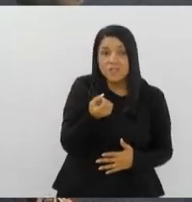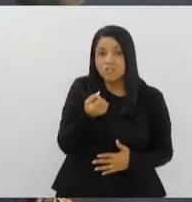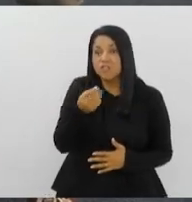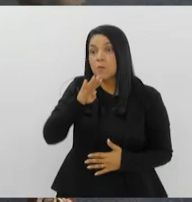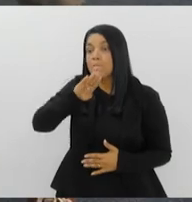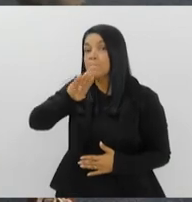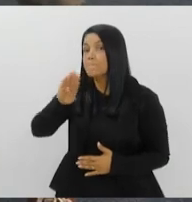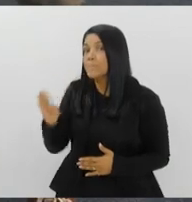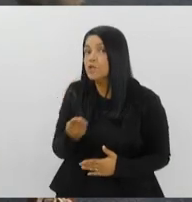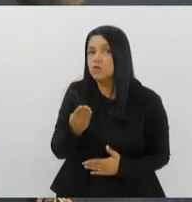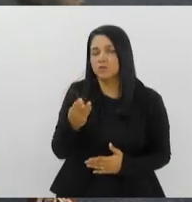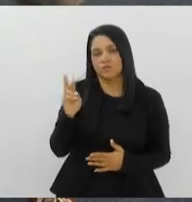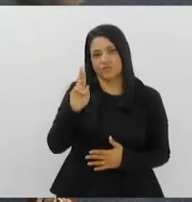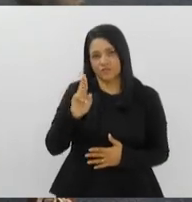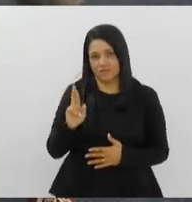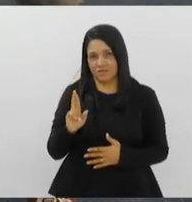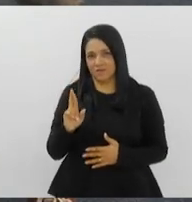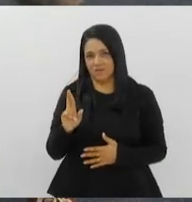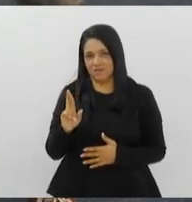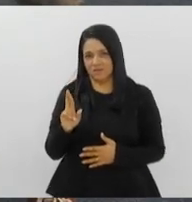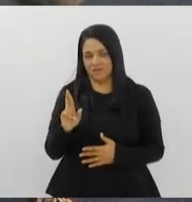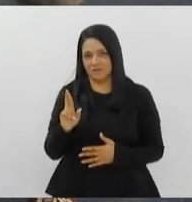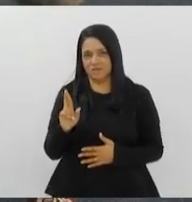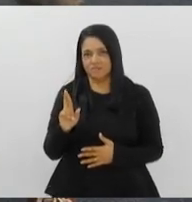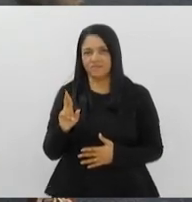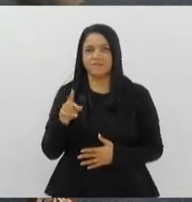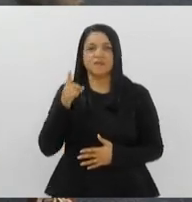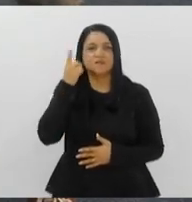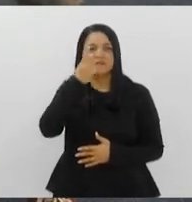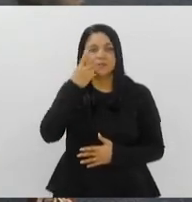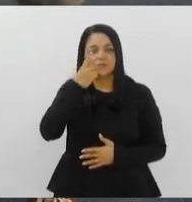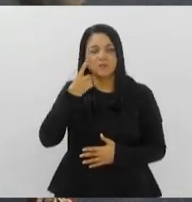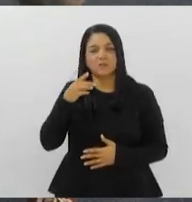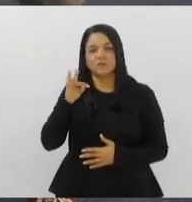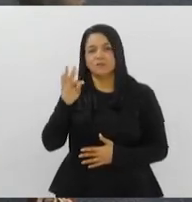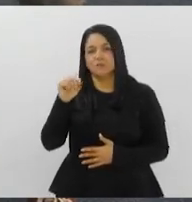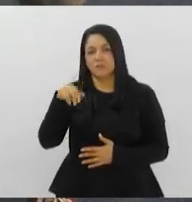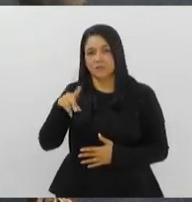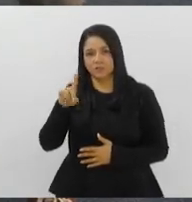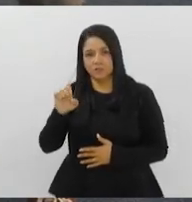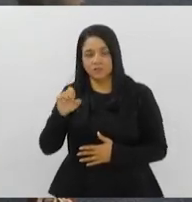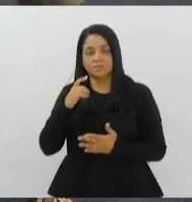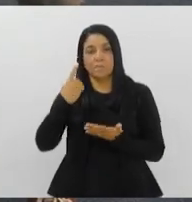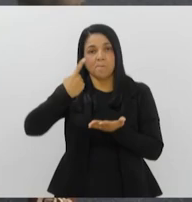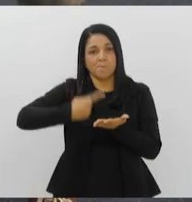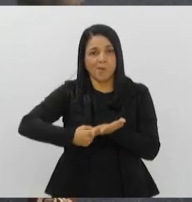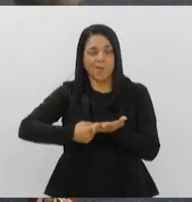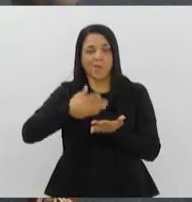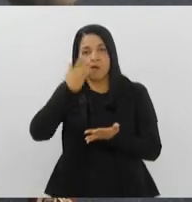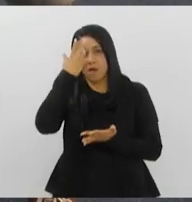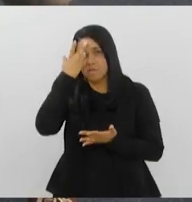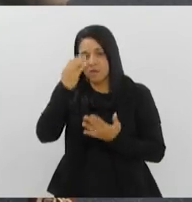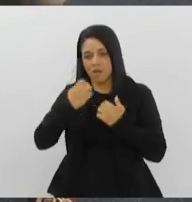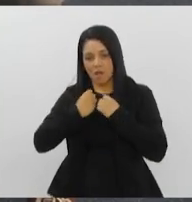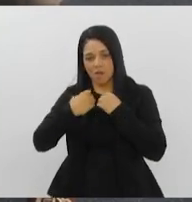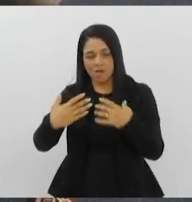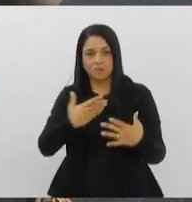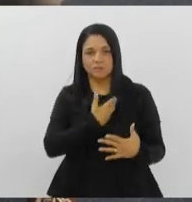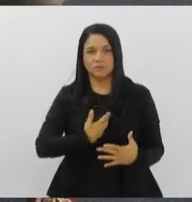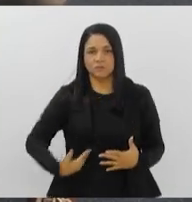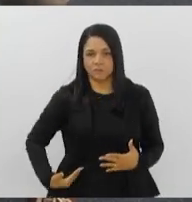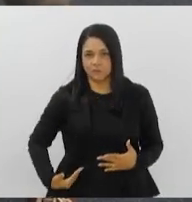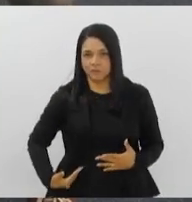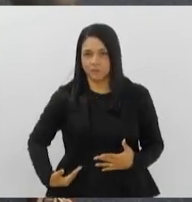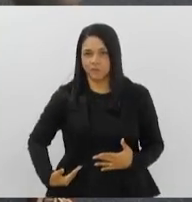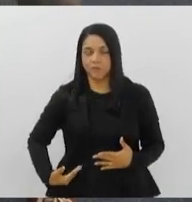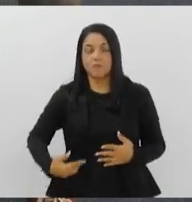bilhões de reais. Deputado Tande marcou para amanhã uma audiência pública